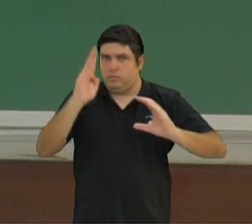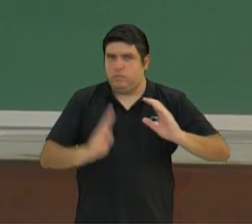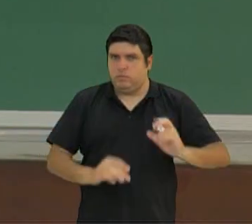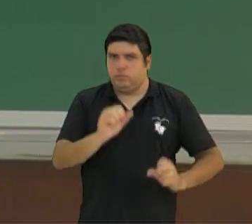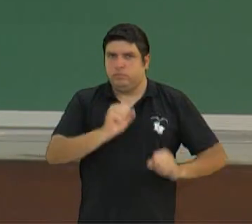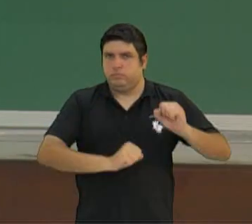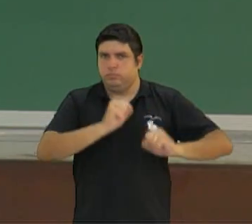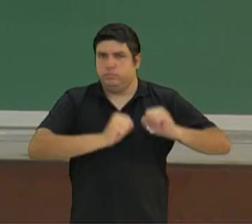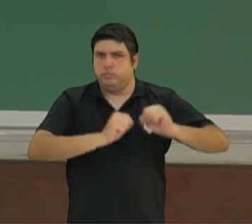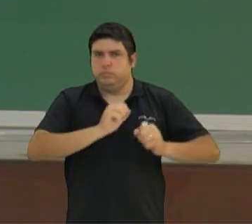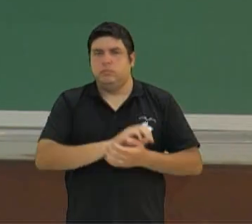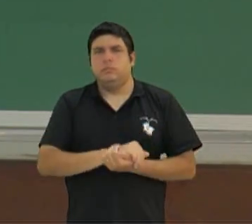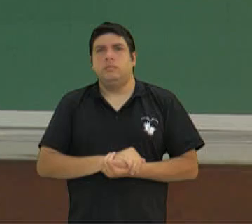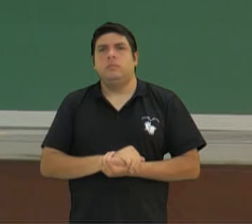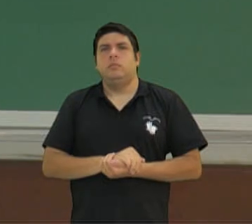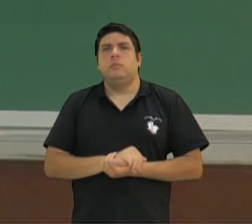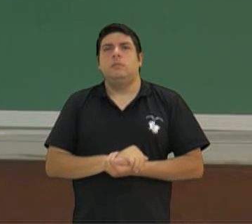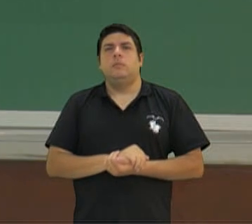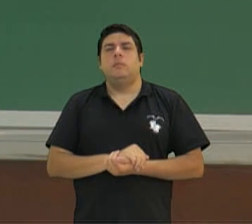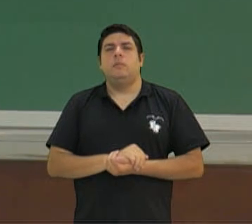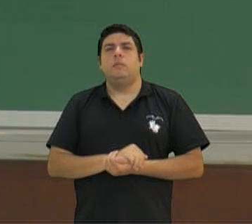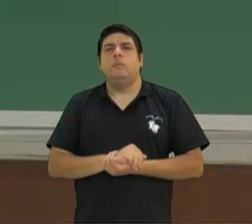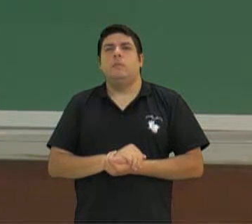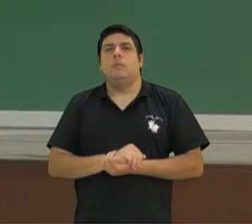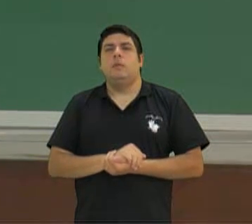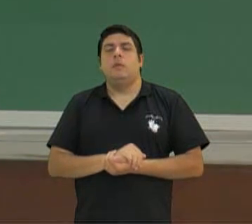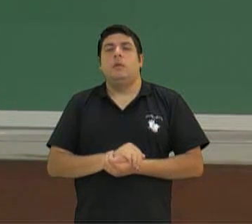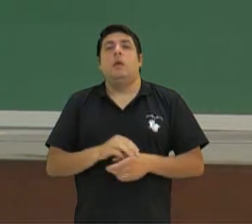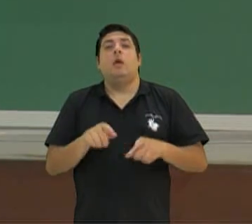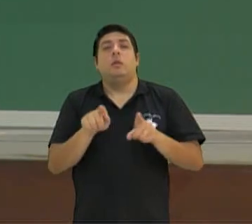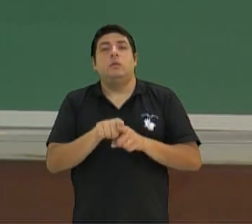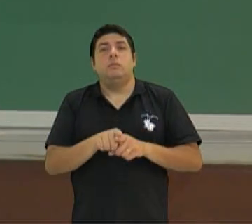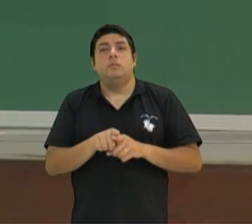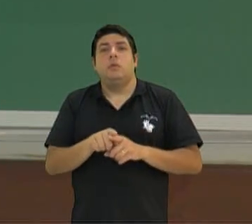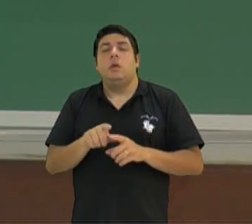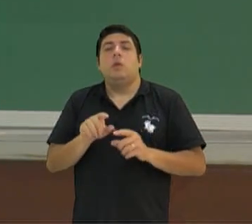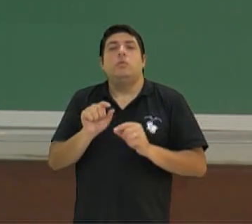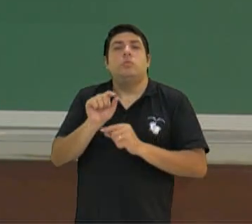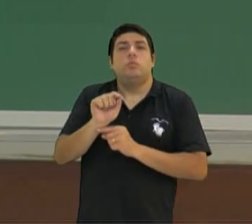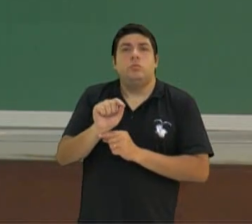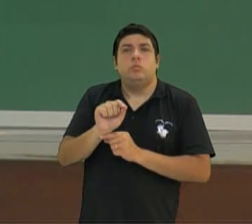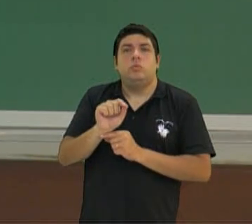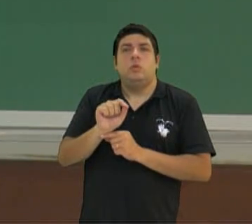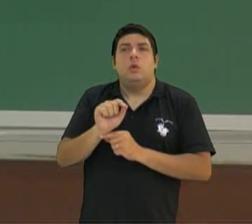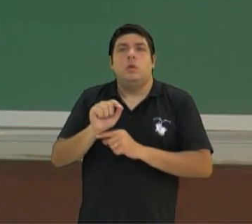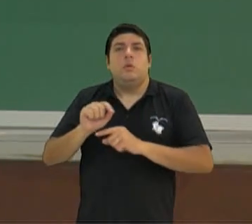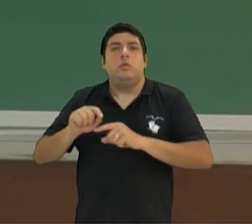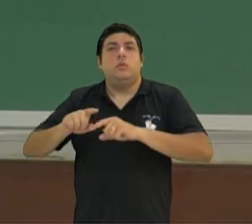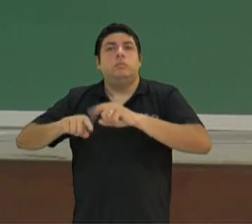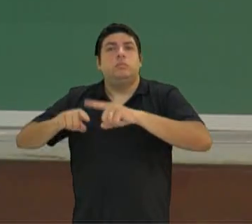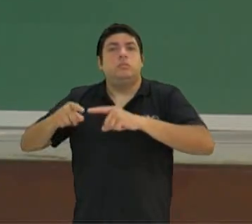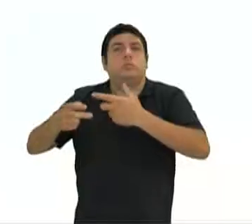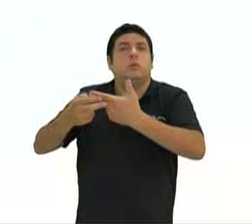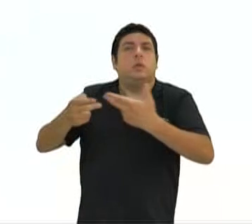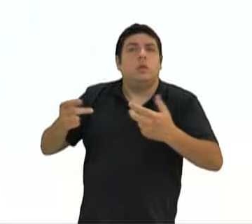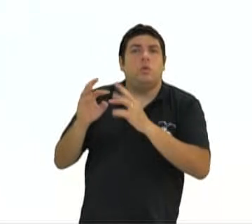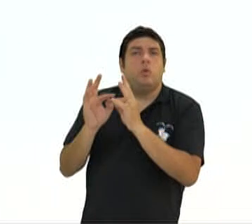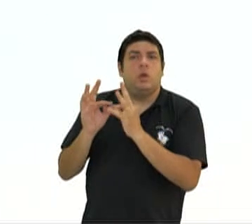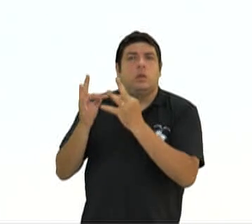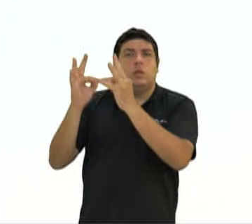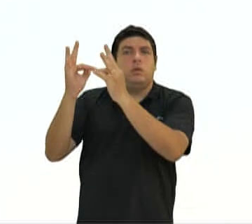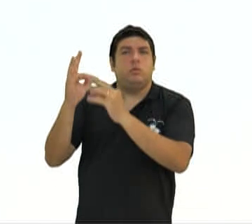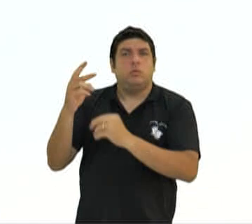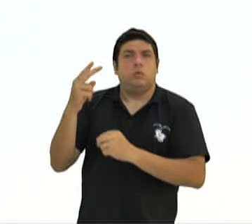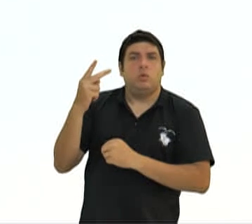né? E, por fim, ali, dependência de capital e tecnologia estrangeiros. Então, não tinha tecnologia no